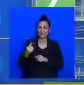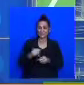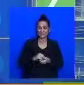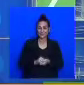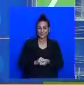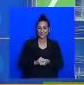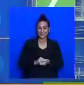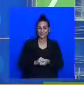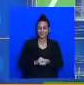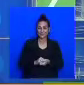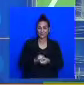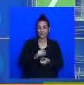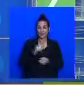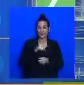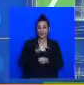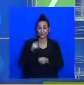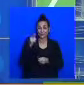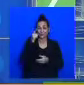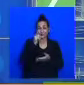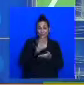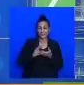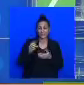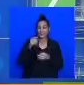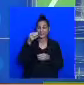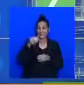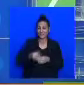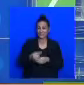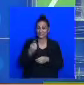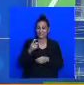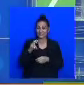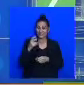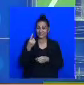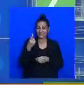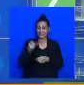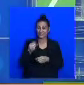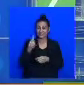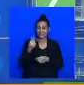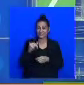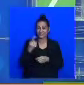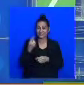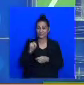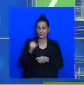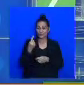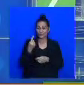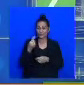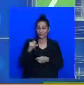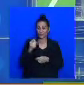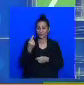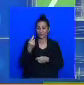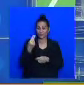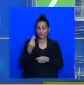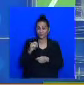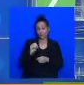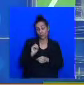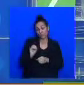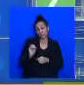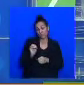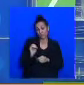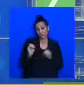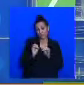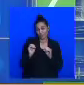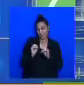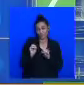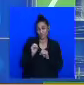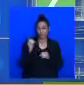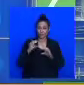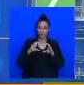41. Você ganha acertando 15, 16, 17, 18, 19 ou 20 números. Ou com 0 acerto. Bola